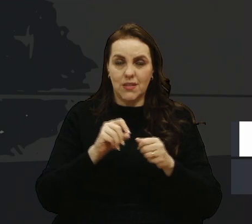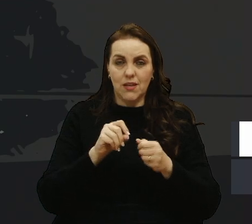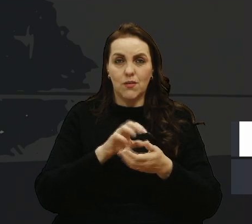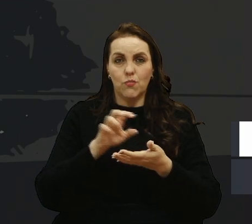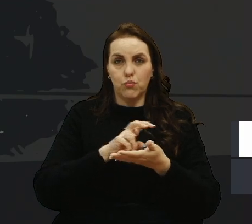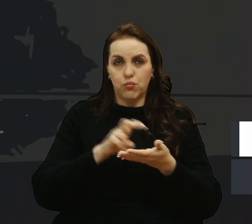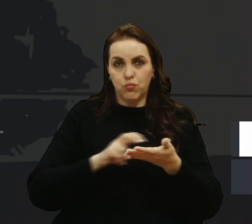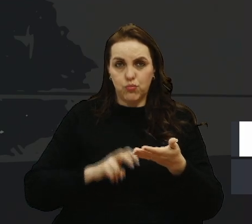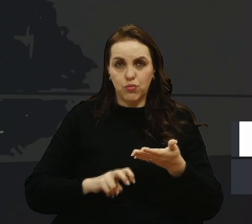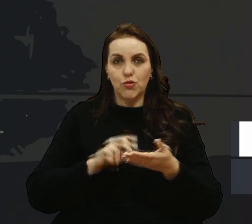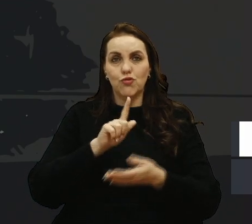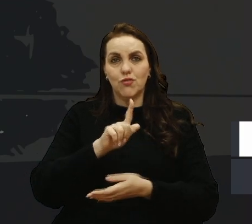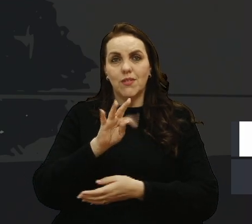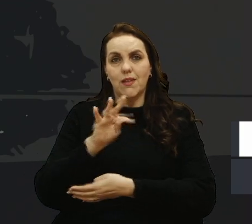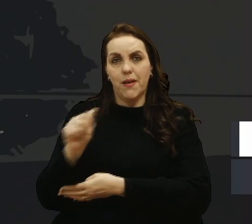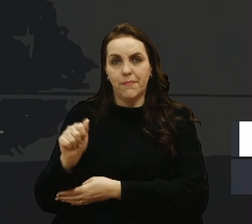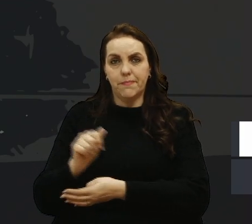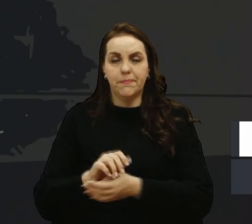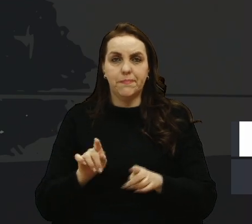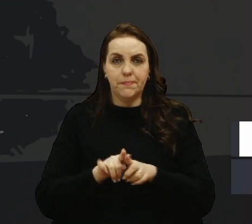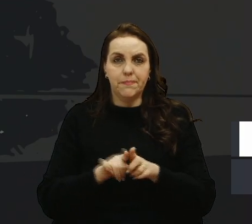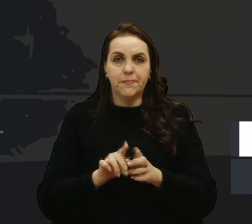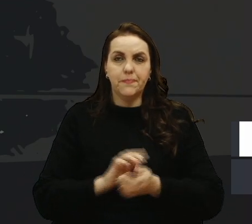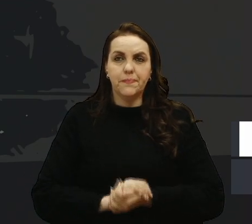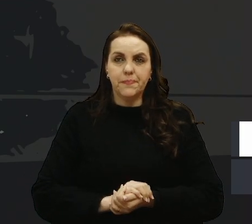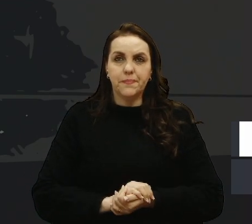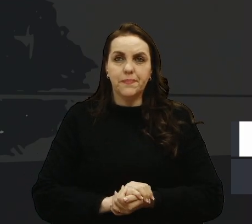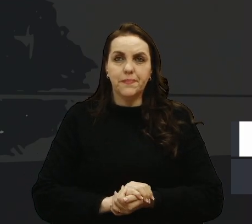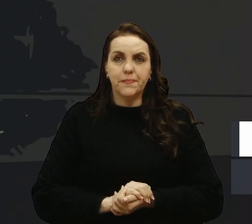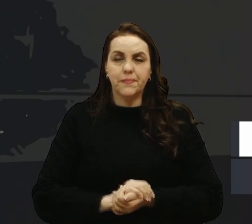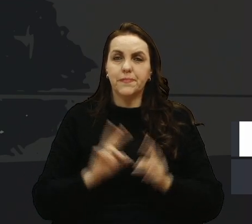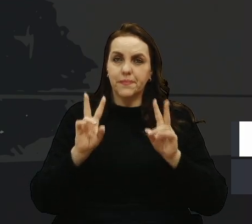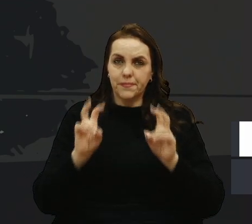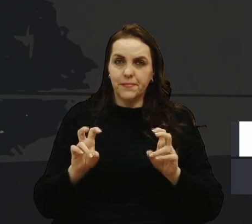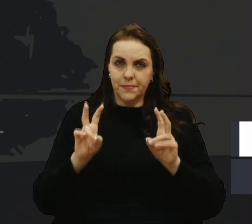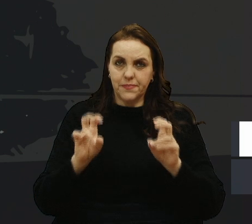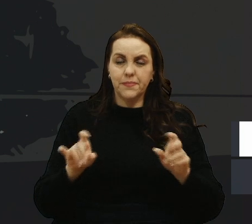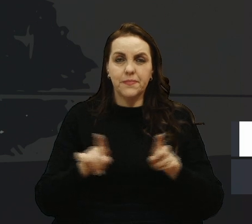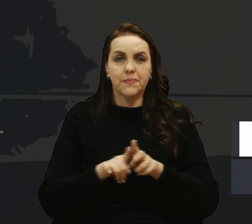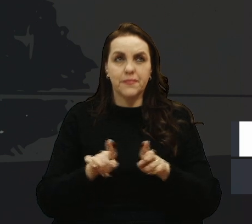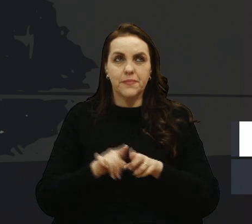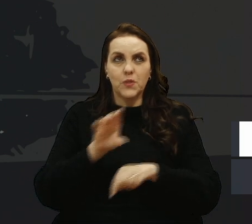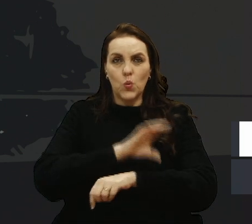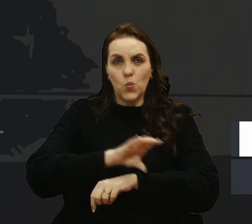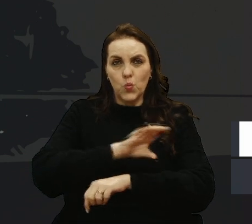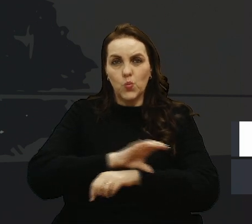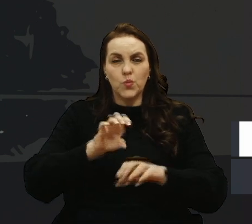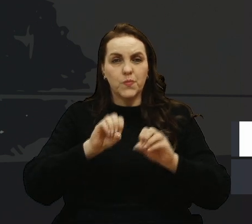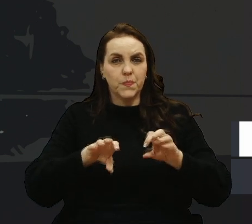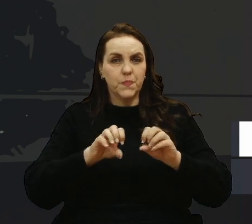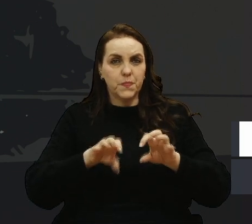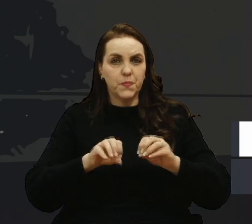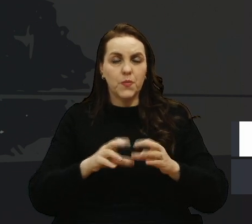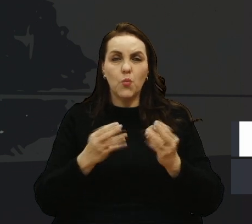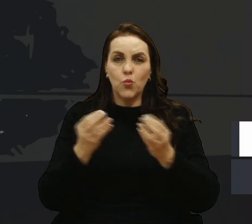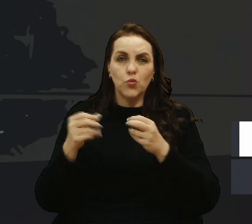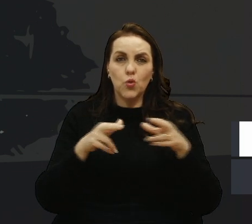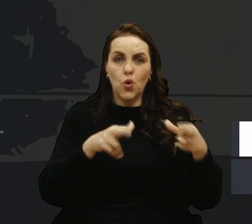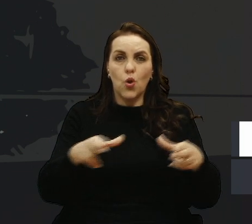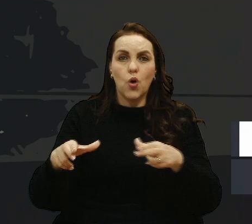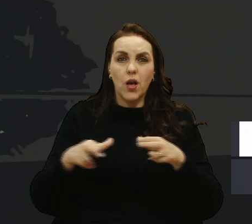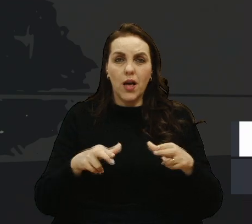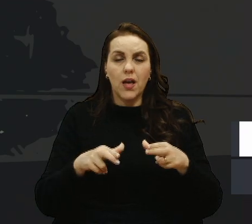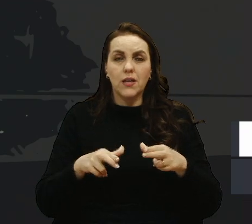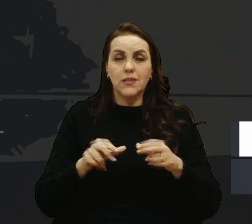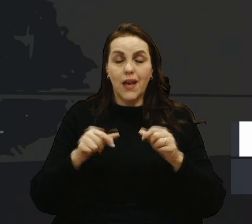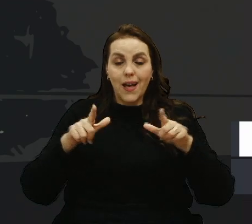do GTA também. Outro assunto que a gente tem comentado bastante nesses cursos é que muitas dessas localidades estão nas bacias